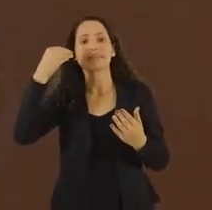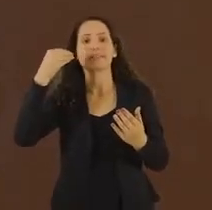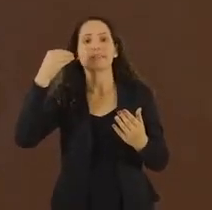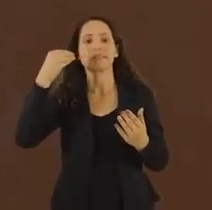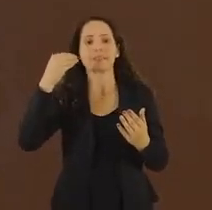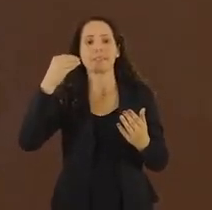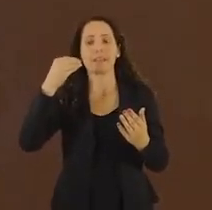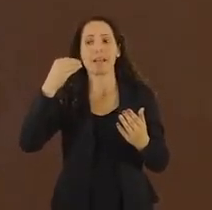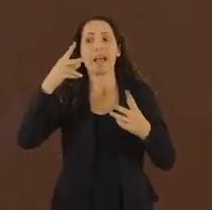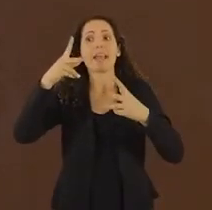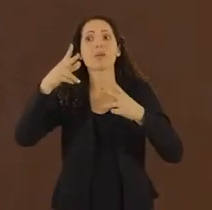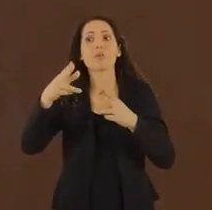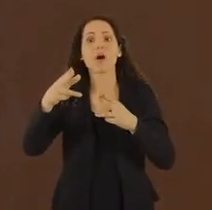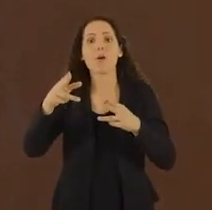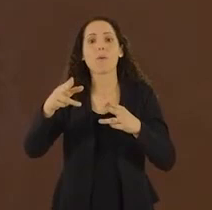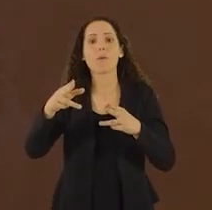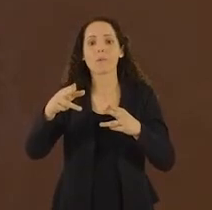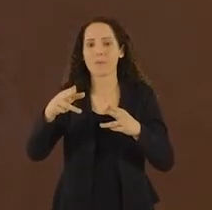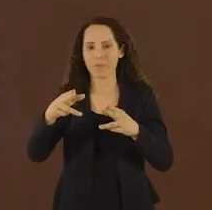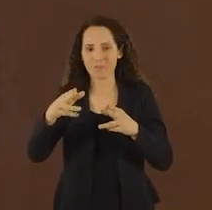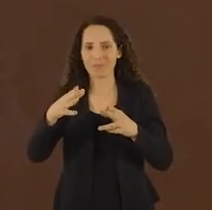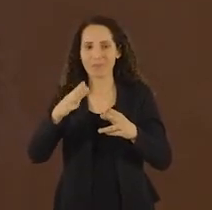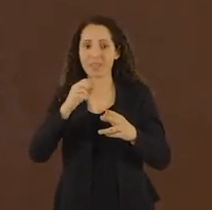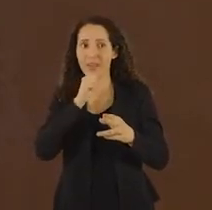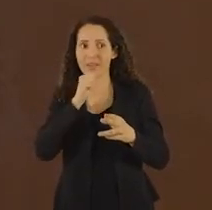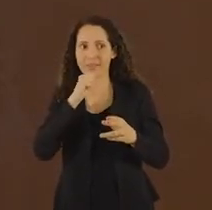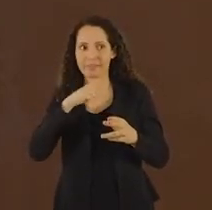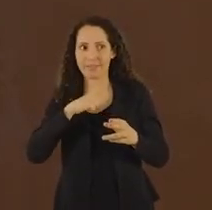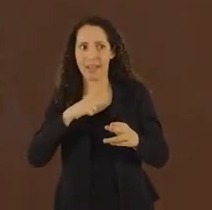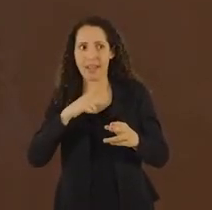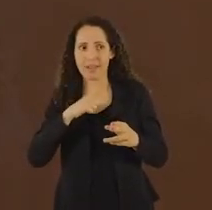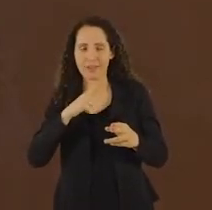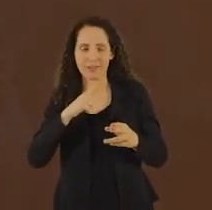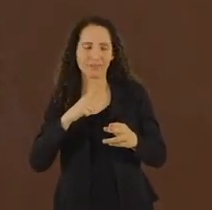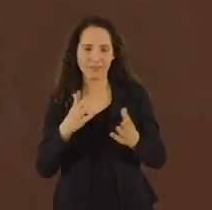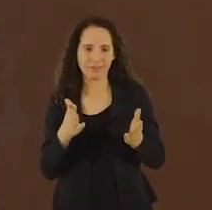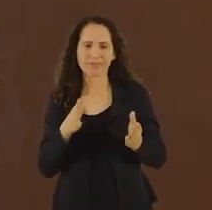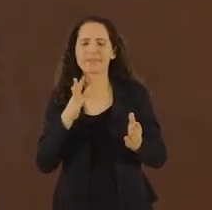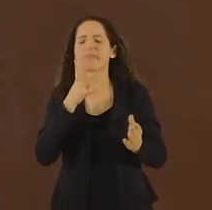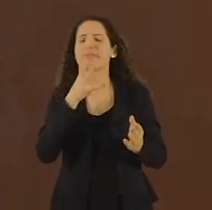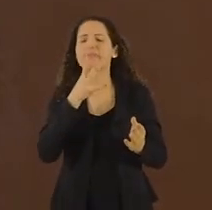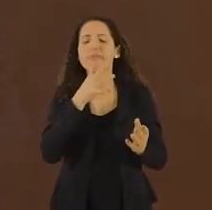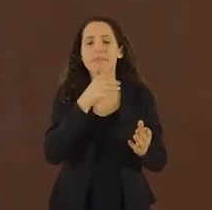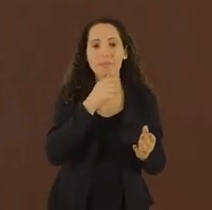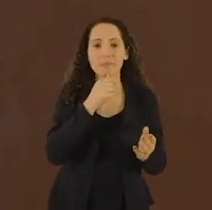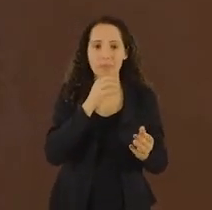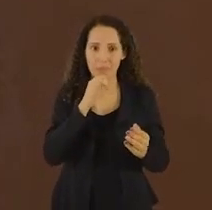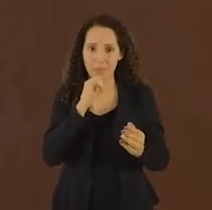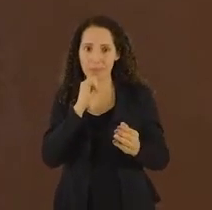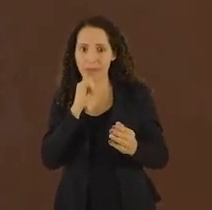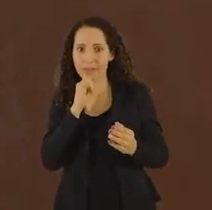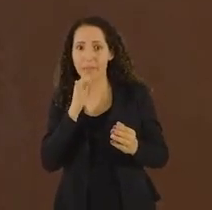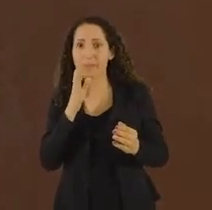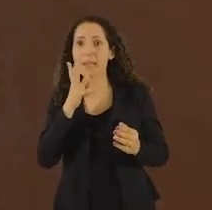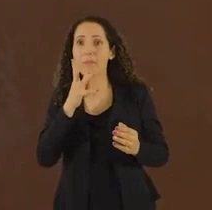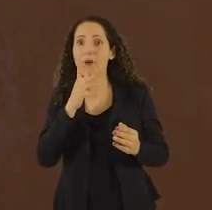eram as mesmas experiências que eu tenho e terei Então as mudanças eram mais lentas levavam